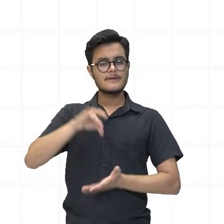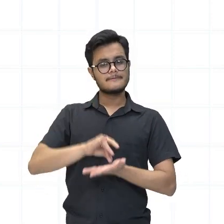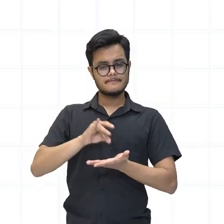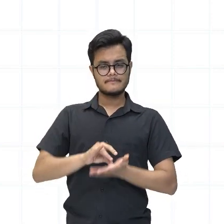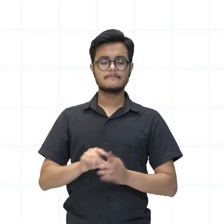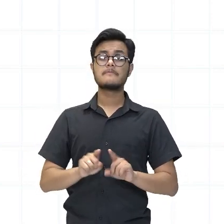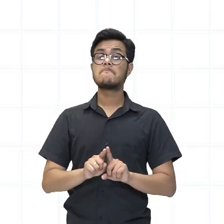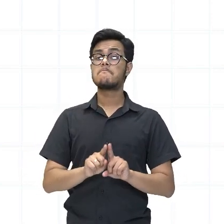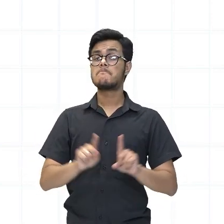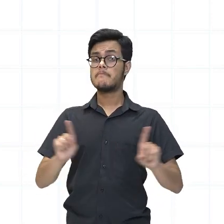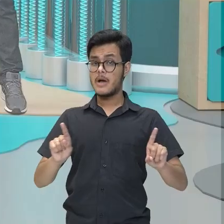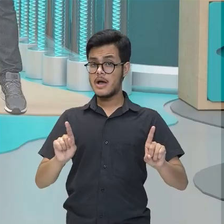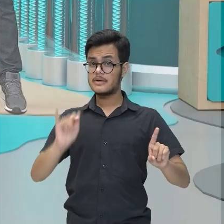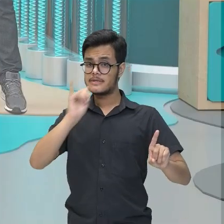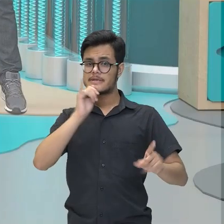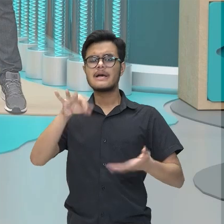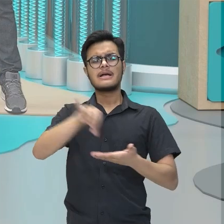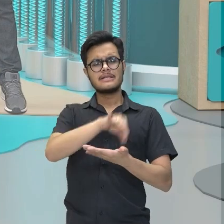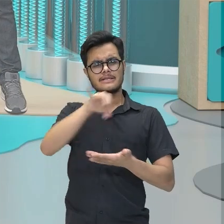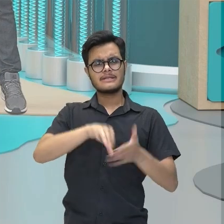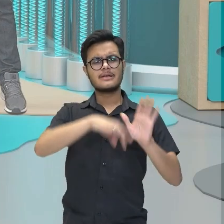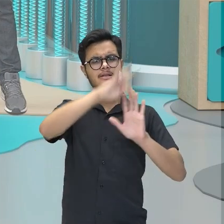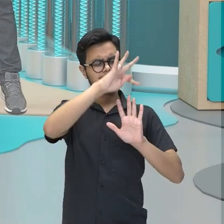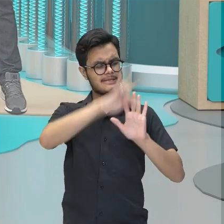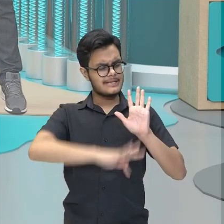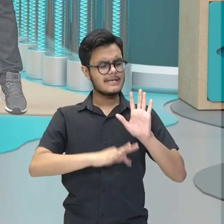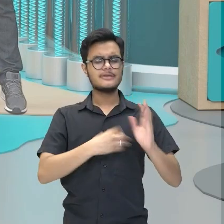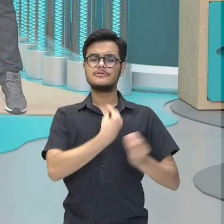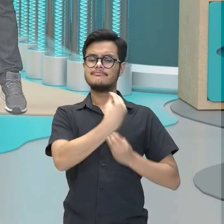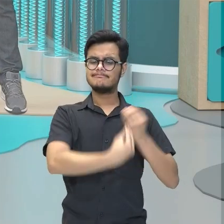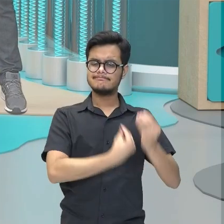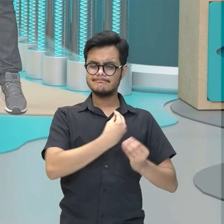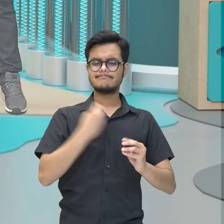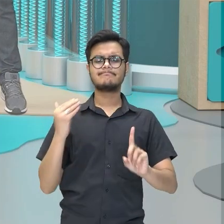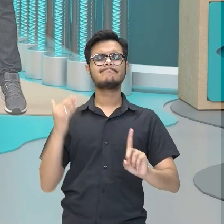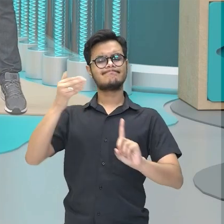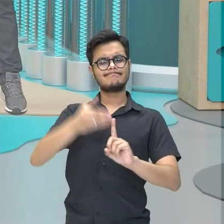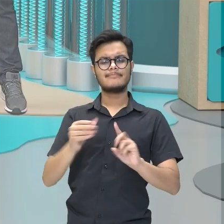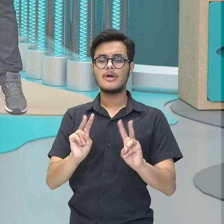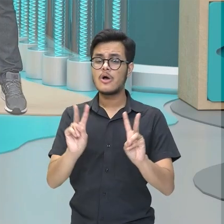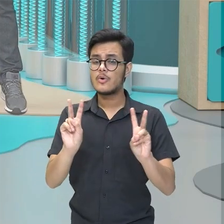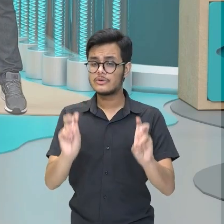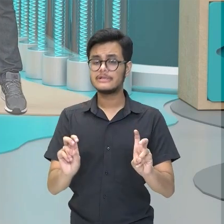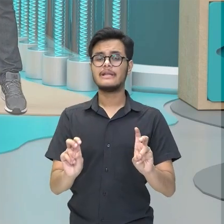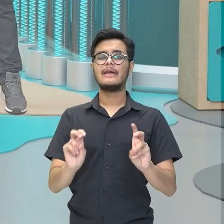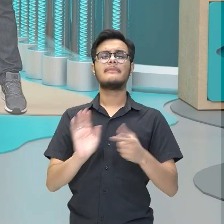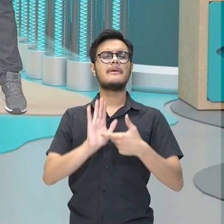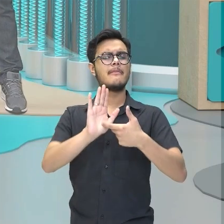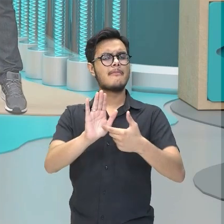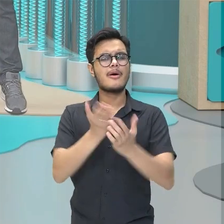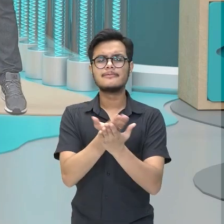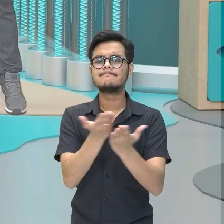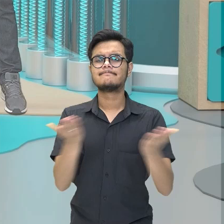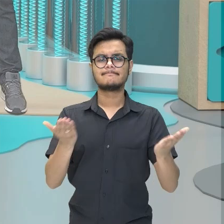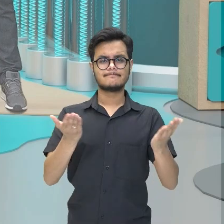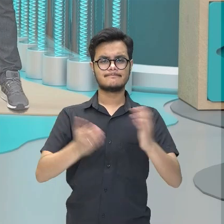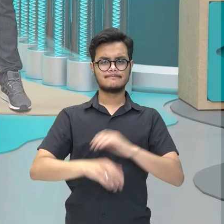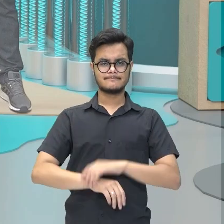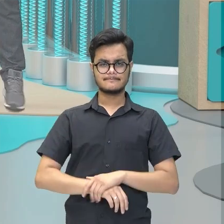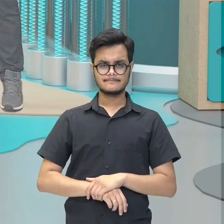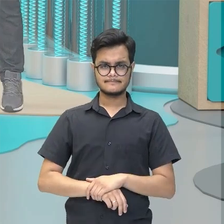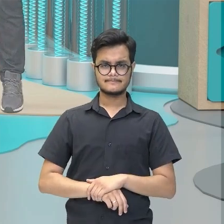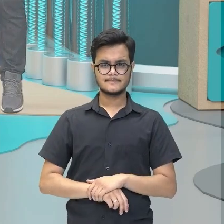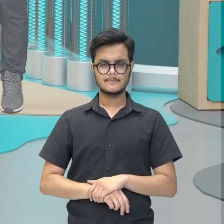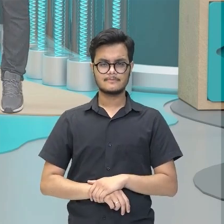claro, na escrita, na forma como a reportagem é impressa e apresentada e levada ao leitor,